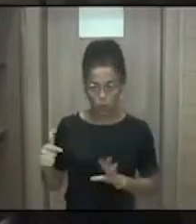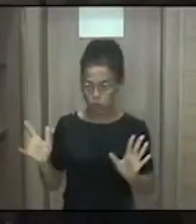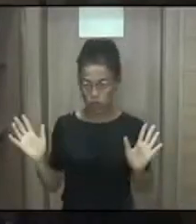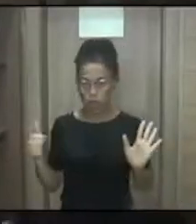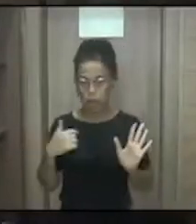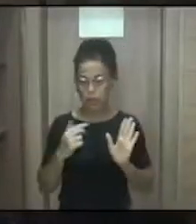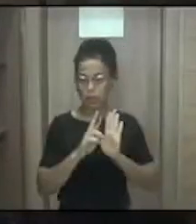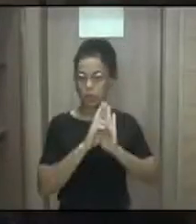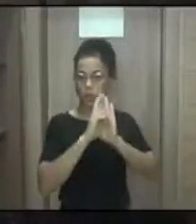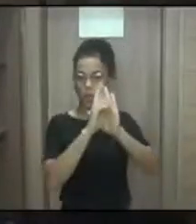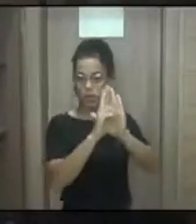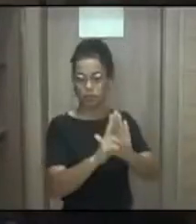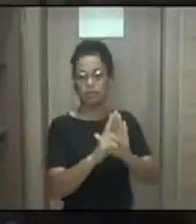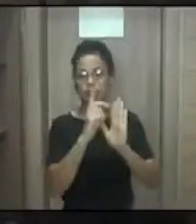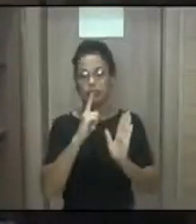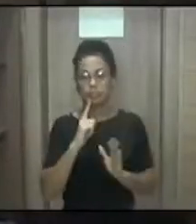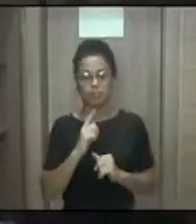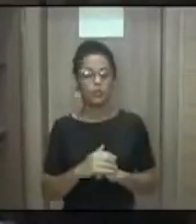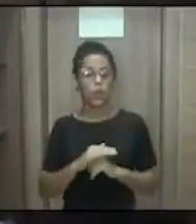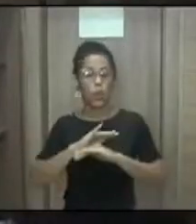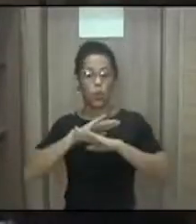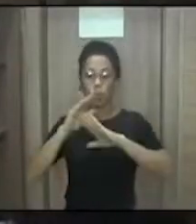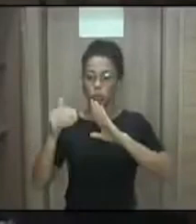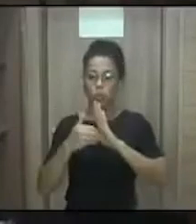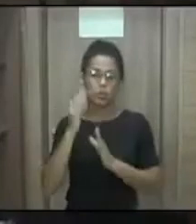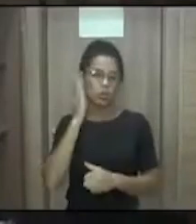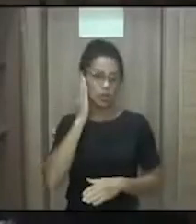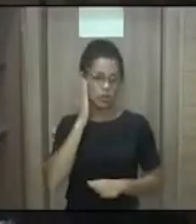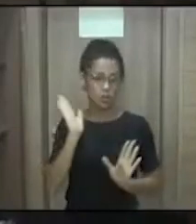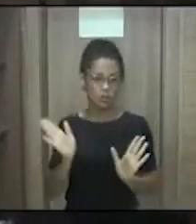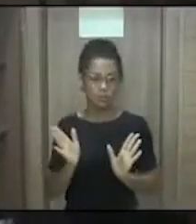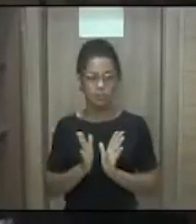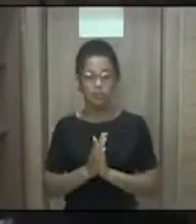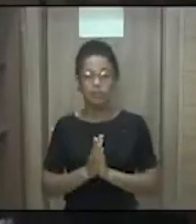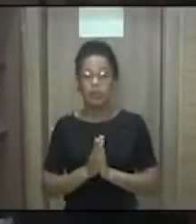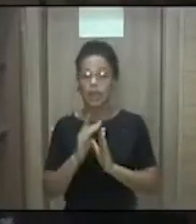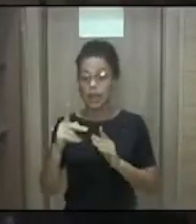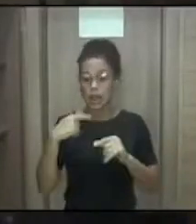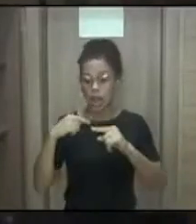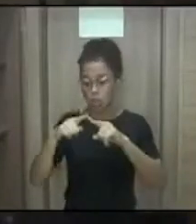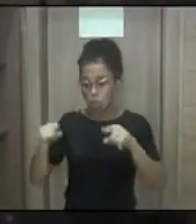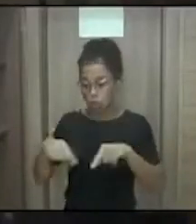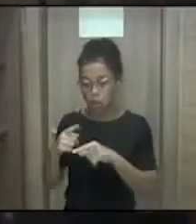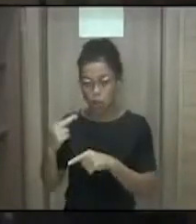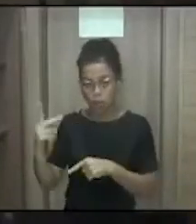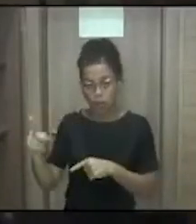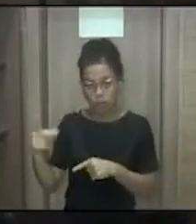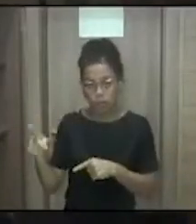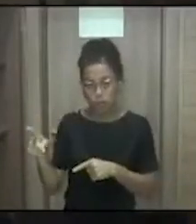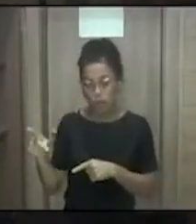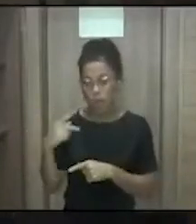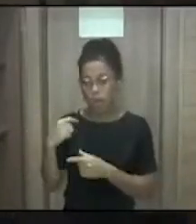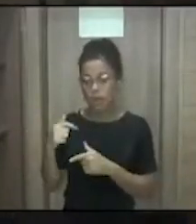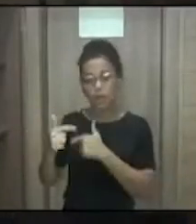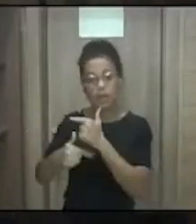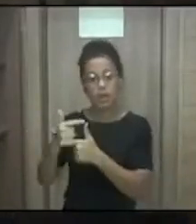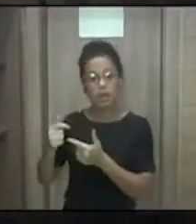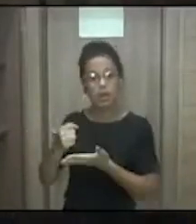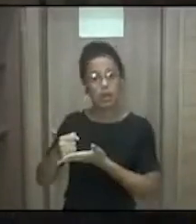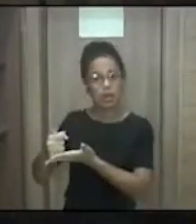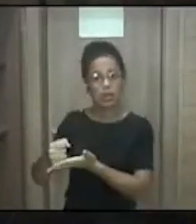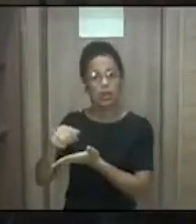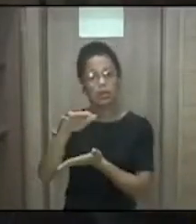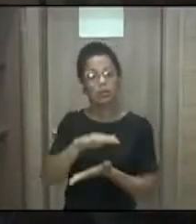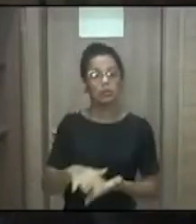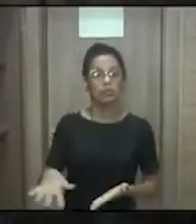Ministério da Saúde. Todo mundo. Isso considerando que esse laboratório privado, ele está prestando serviço ao público.